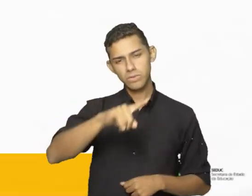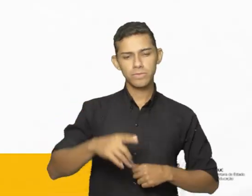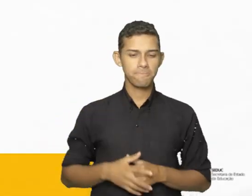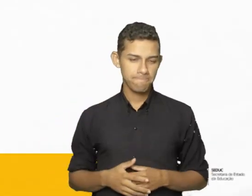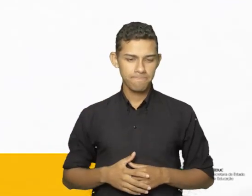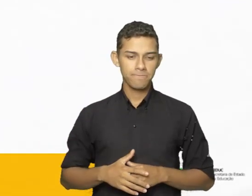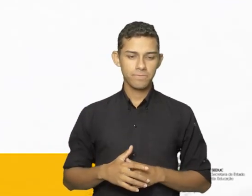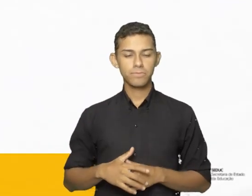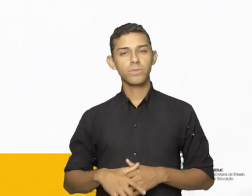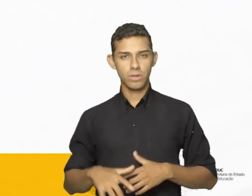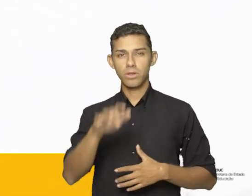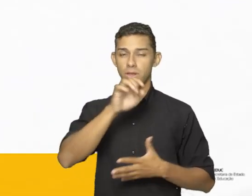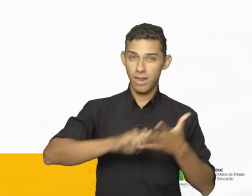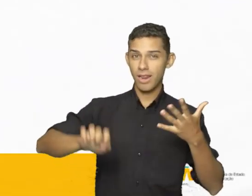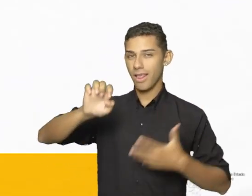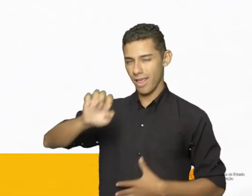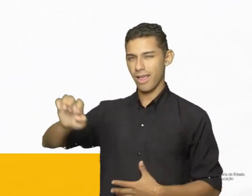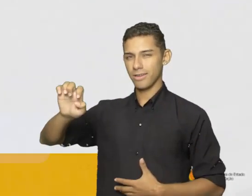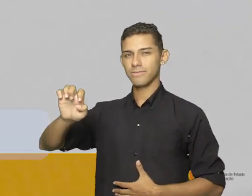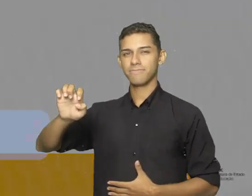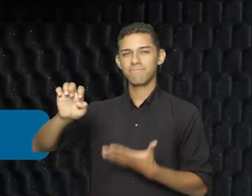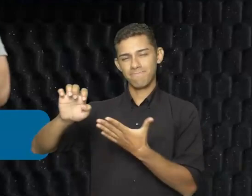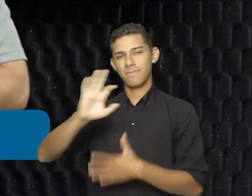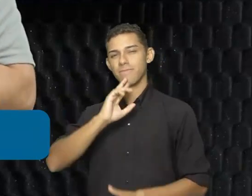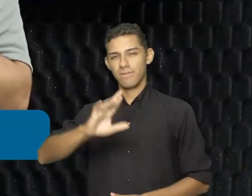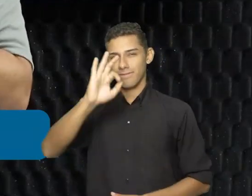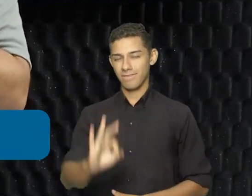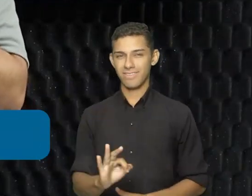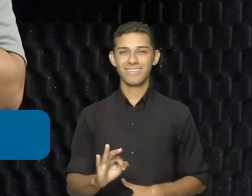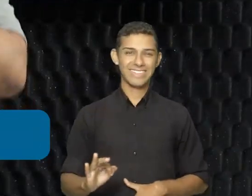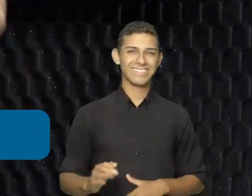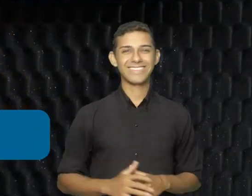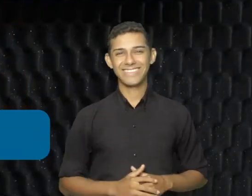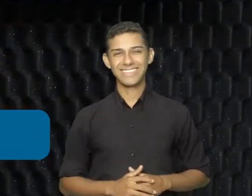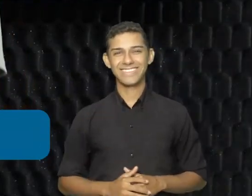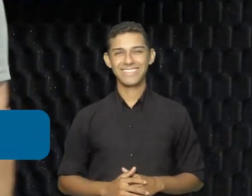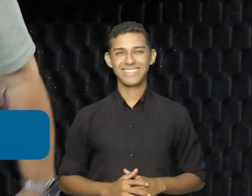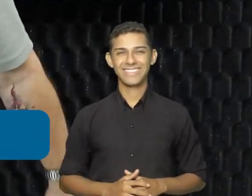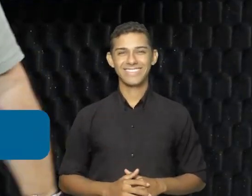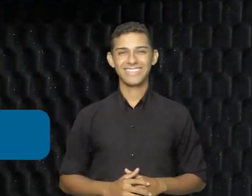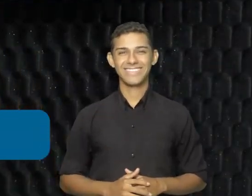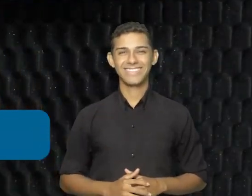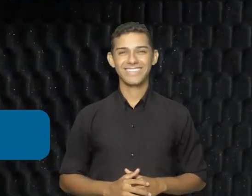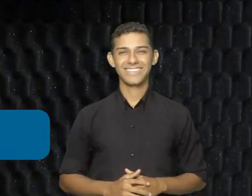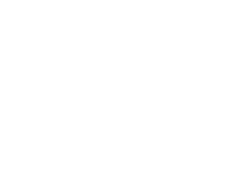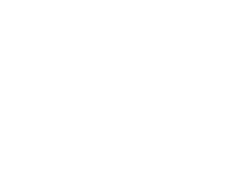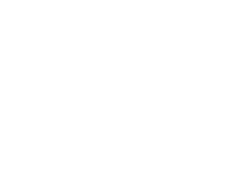e a gente marcou um golaço. Letra E é a resposta correta, beleza? Vamos junto.